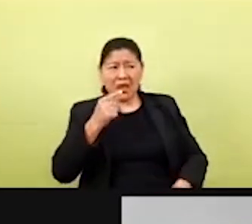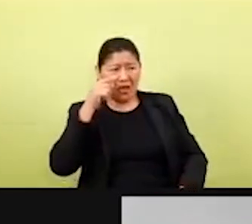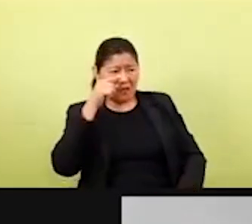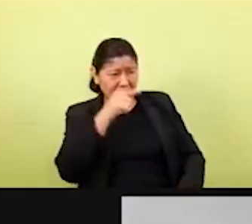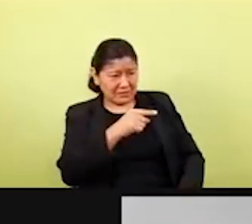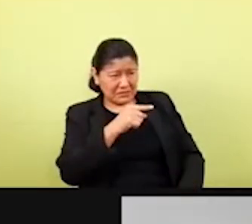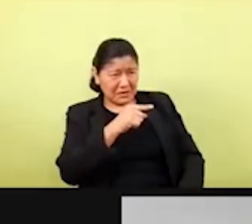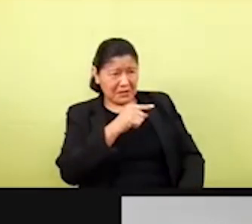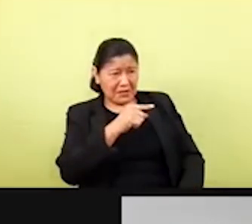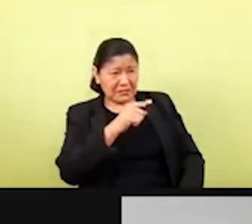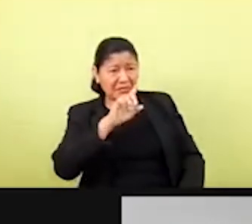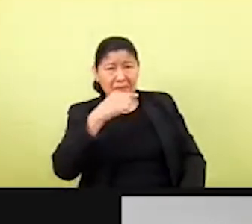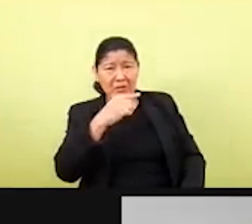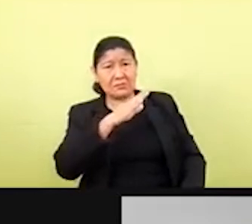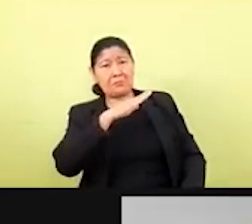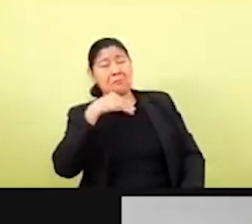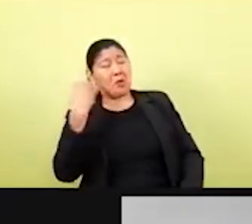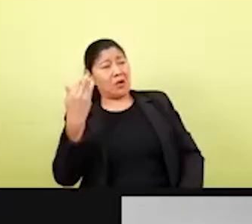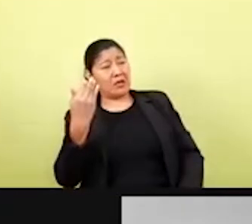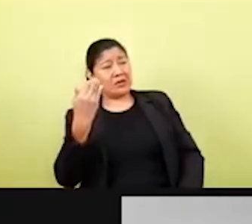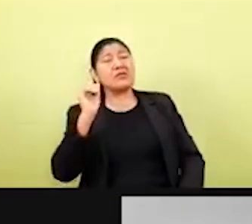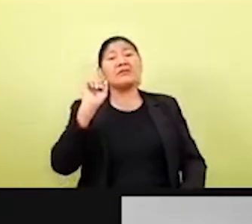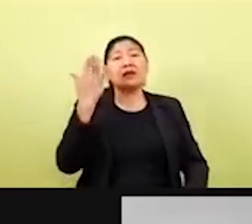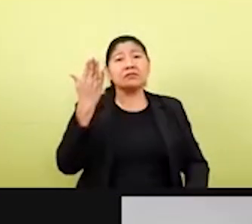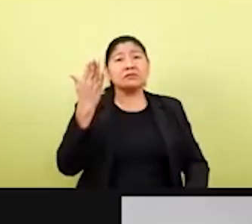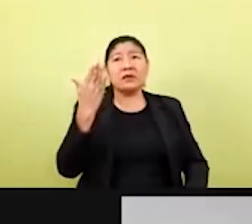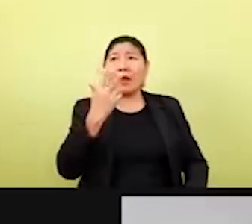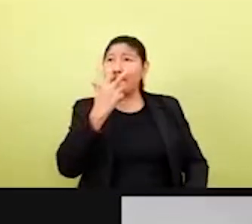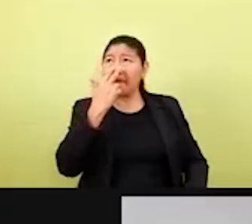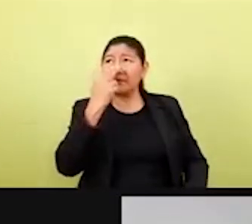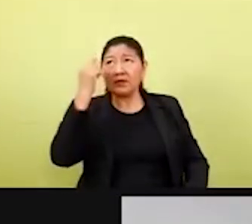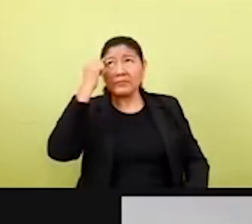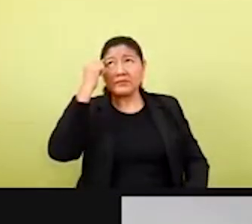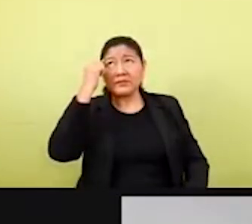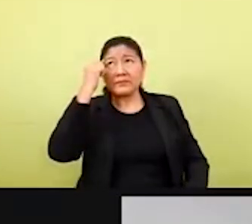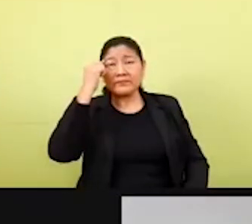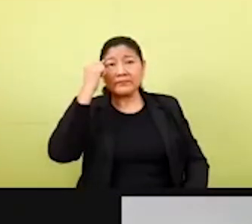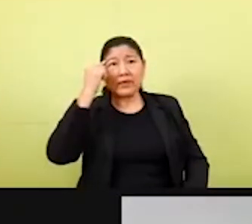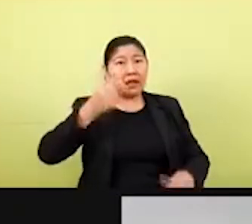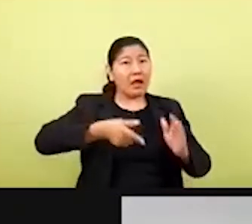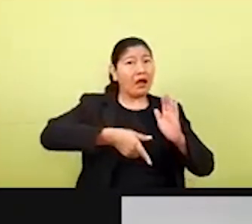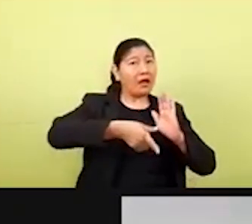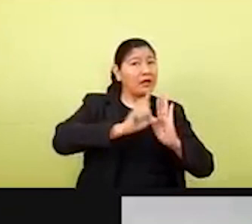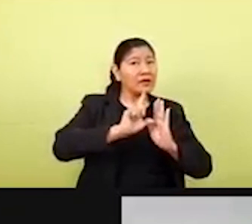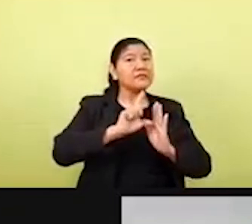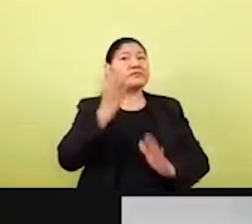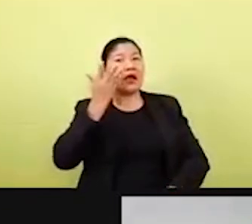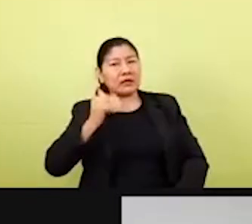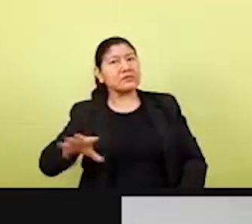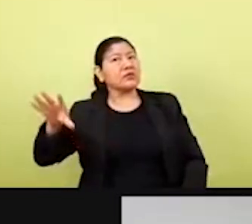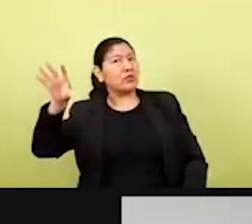gente pensa, né, essa criança não tirou isso da cabeça dele. Em algum lugar ele ouviu, dentro da sua